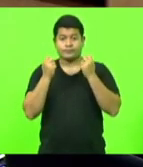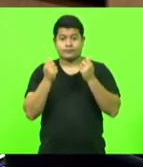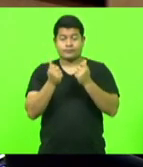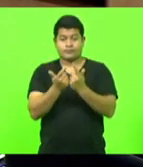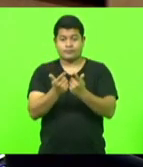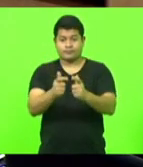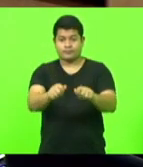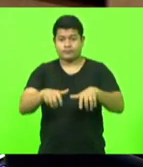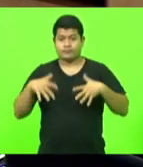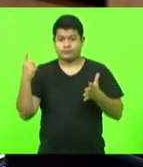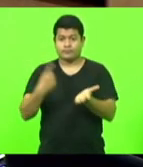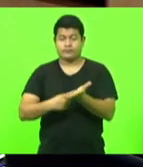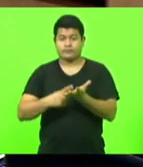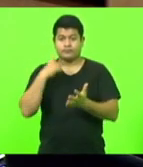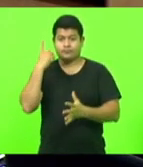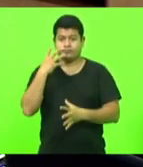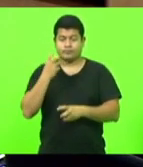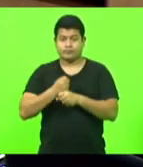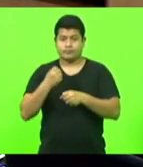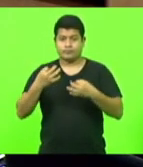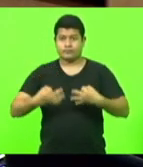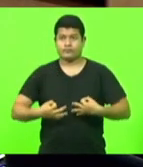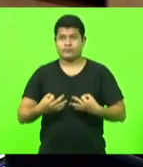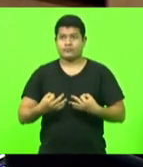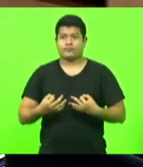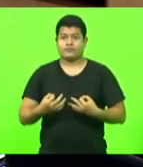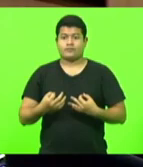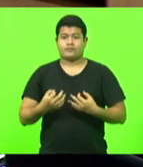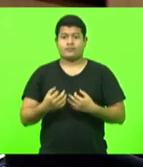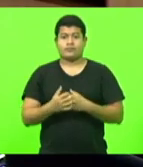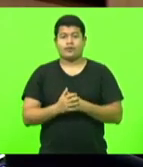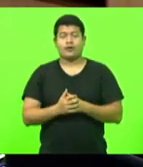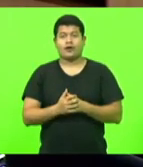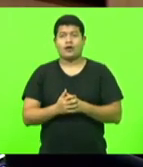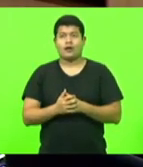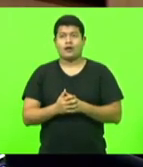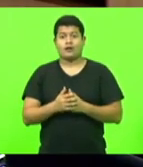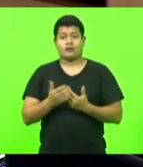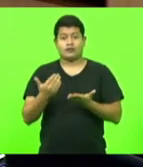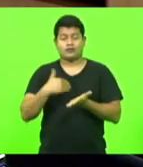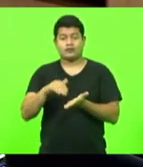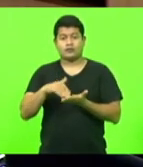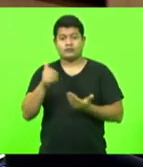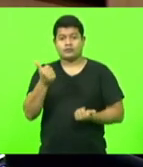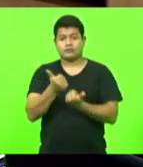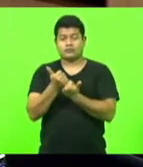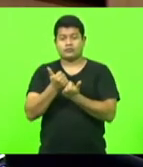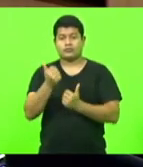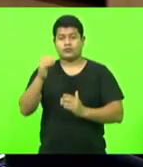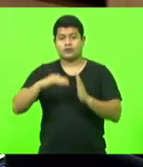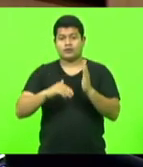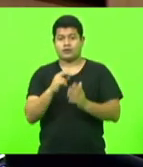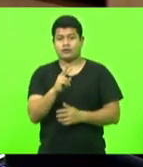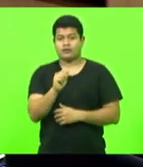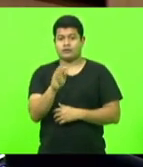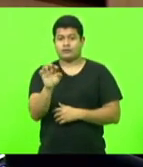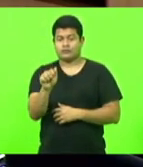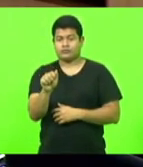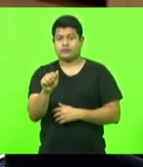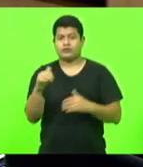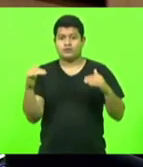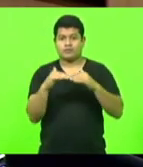abertos os trabalhos e convidou o Sr. Deputado Fabiano da Luz para, como secretário a DOC, proceder à leitura da ata da sessão anterior, que em